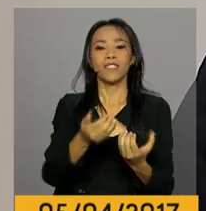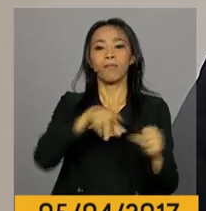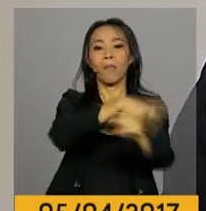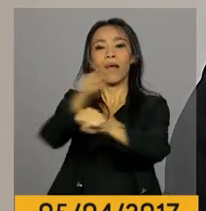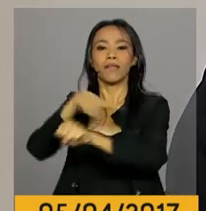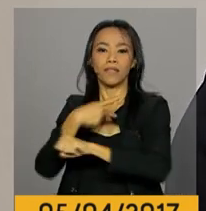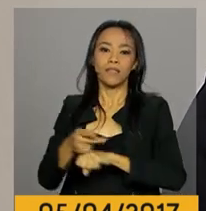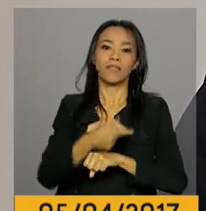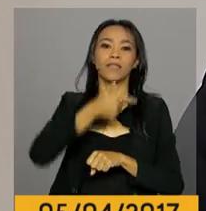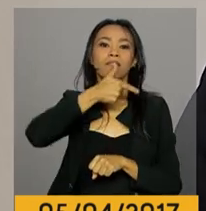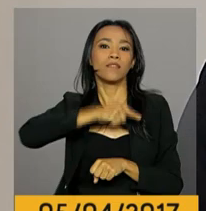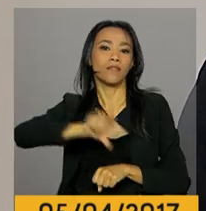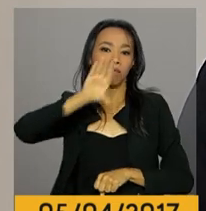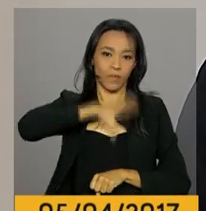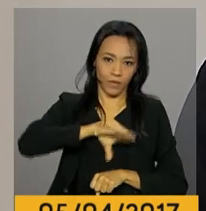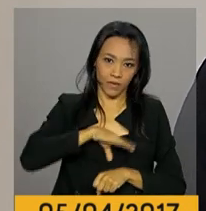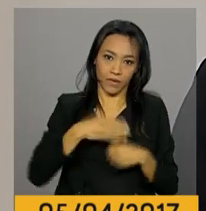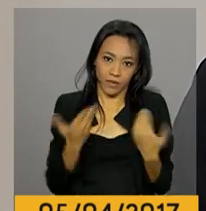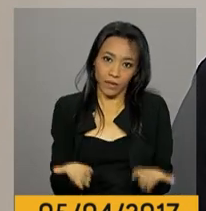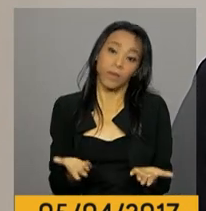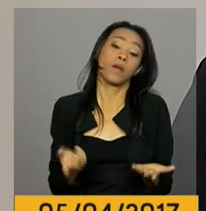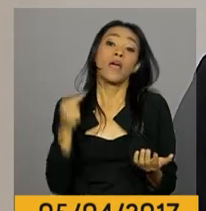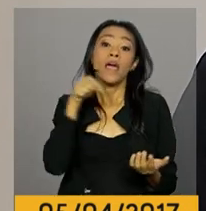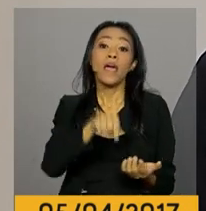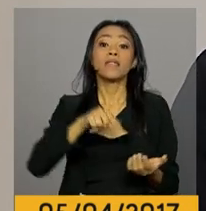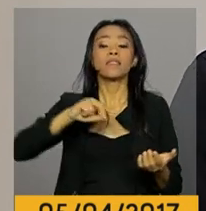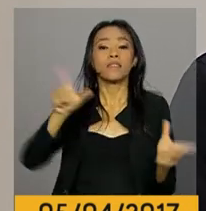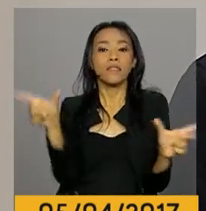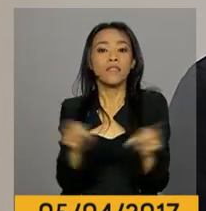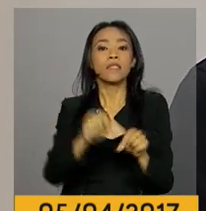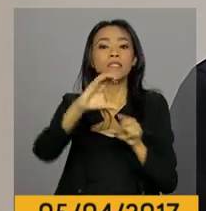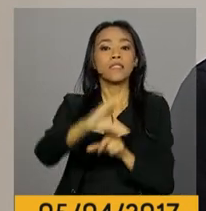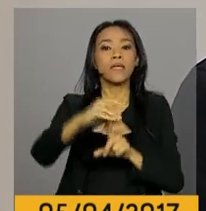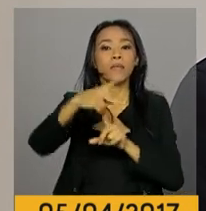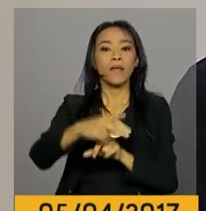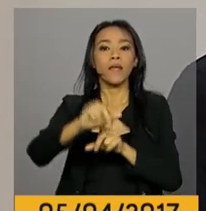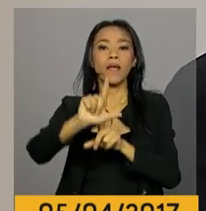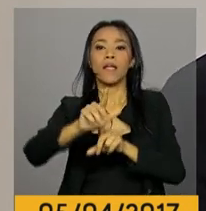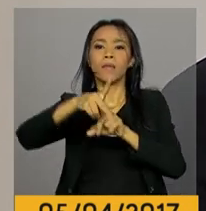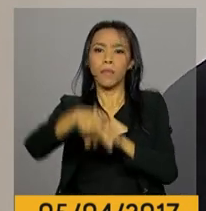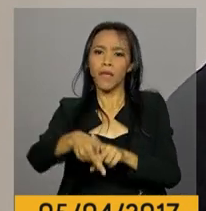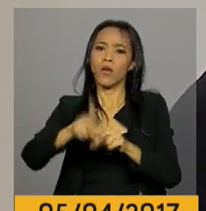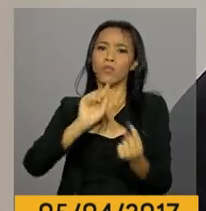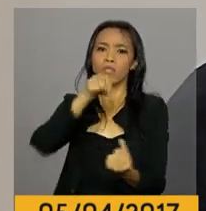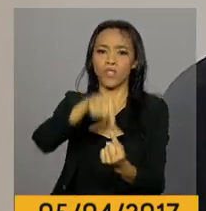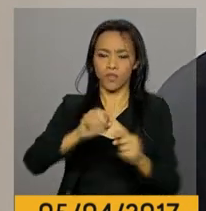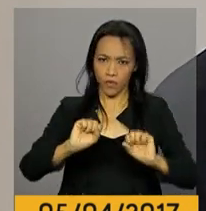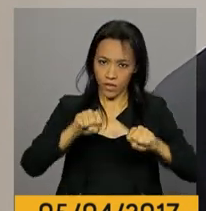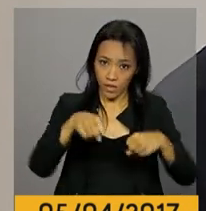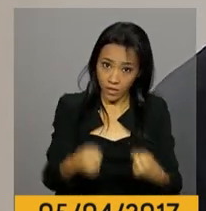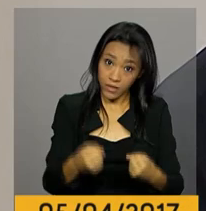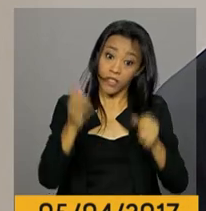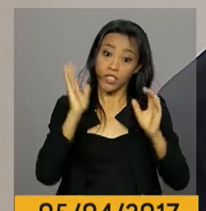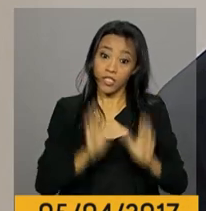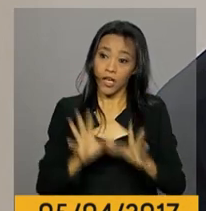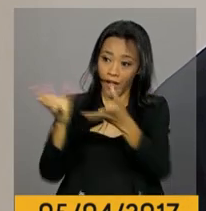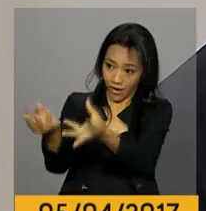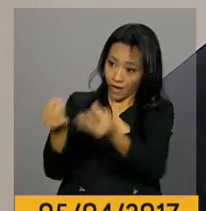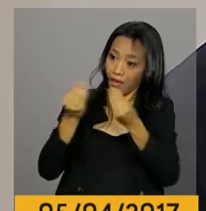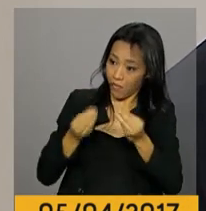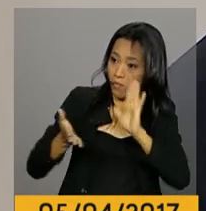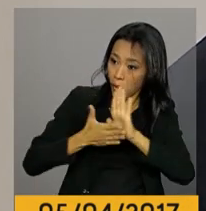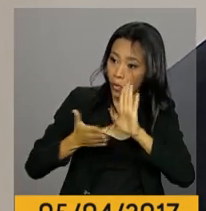nós que atribuímos grande significado à cplp e estamos determinados a fortalecê-la Aliás já Vou Colher essa proposta da